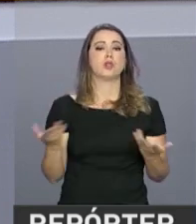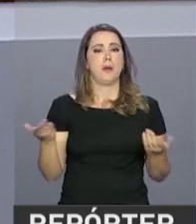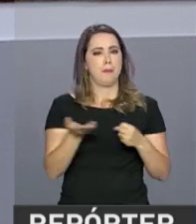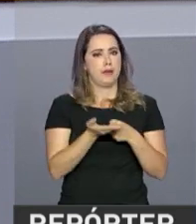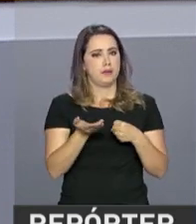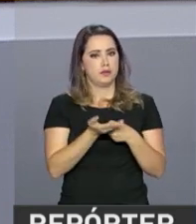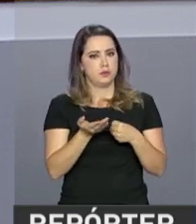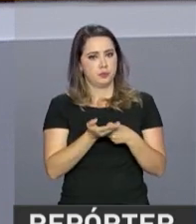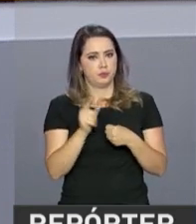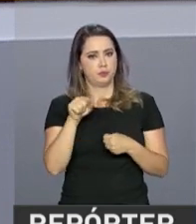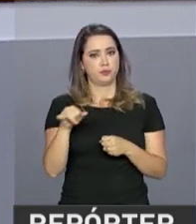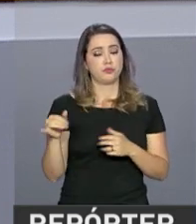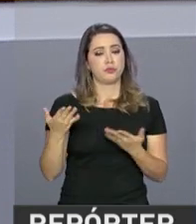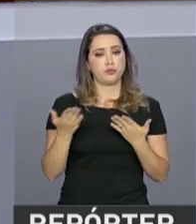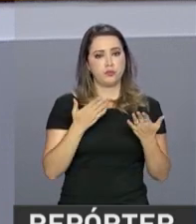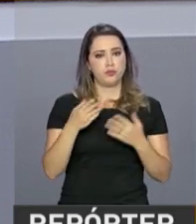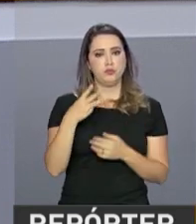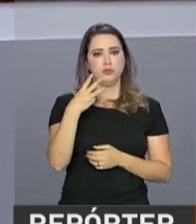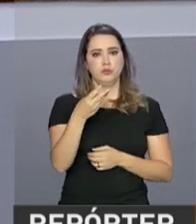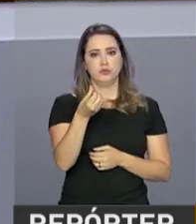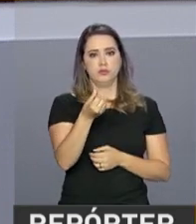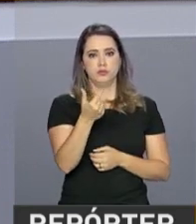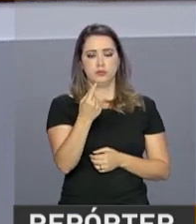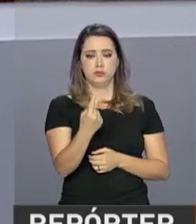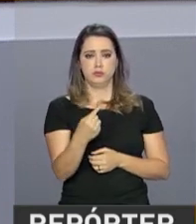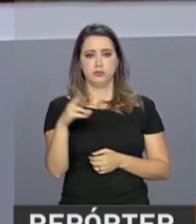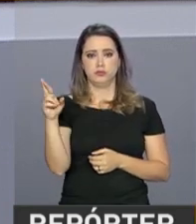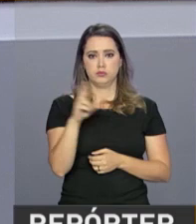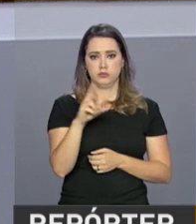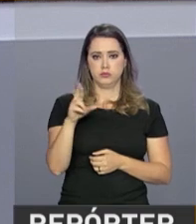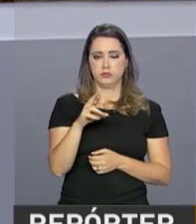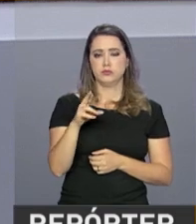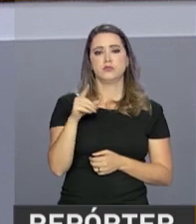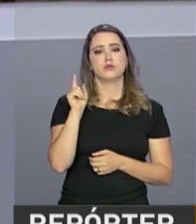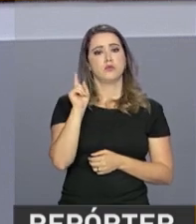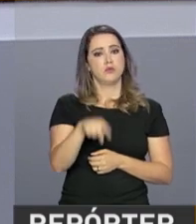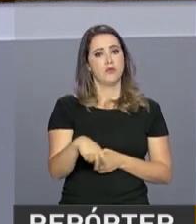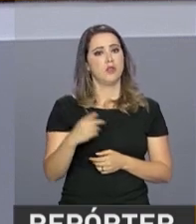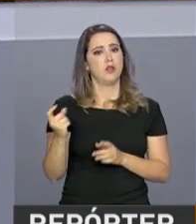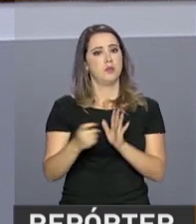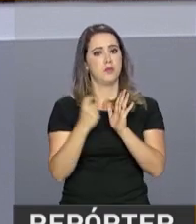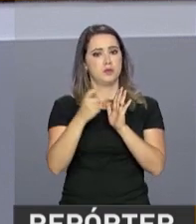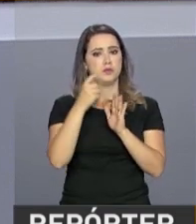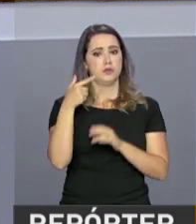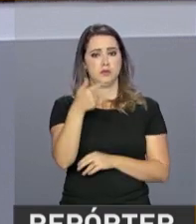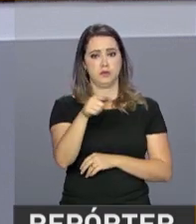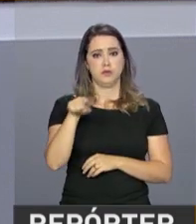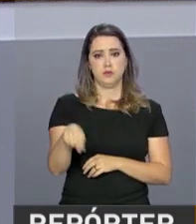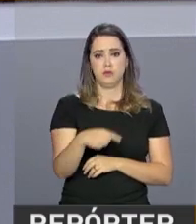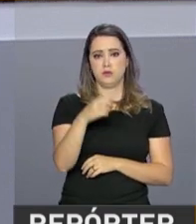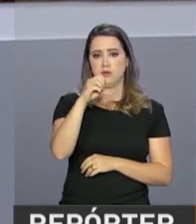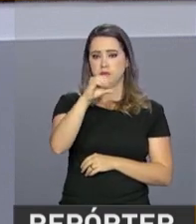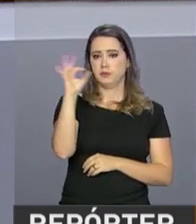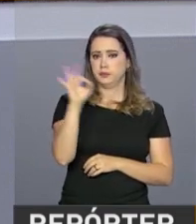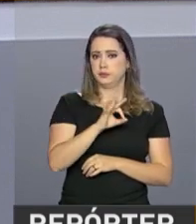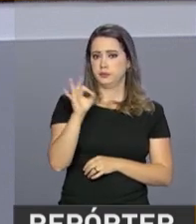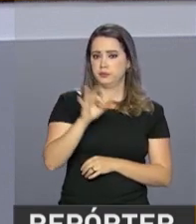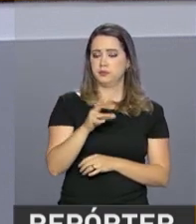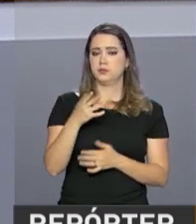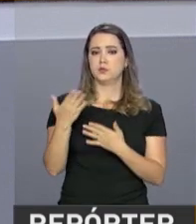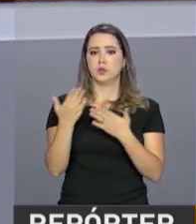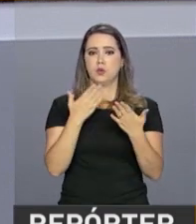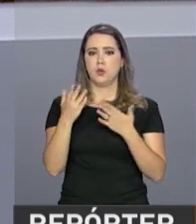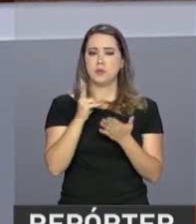atualizada pela inflação ficou em trezentos e sessenta e um reais e três centavos uma alta de 7,9 por cento